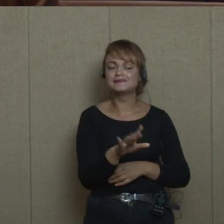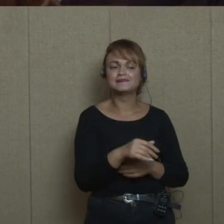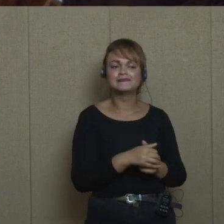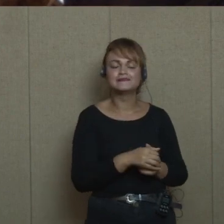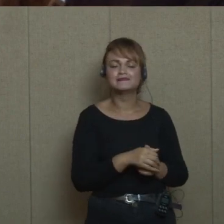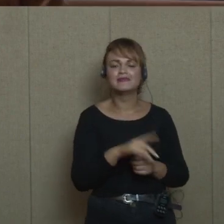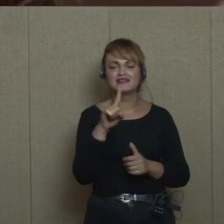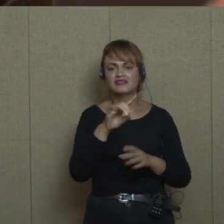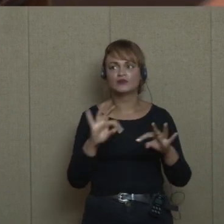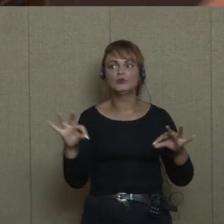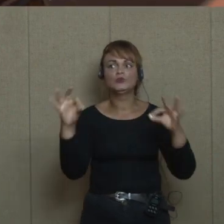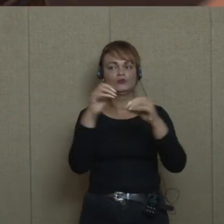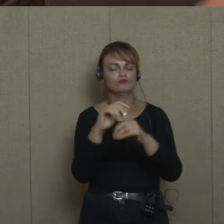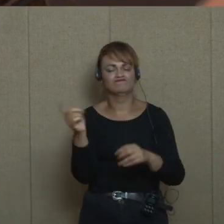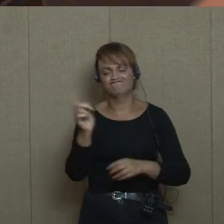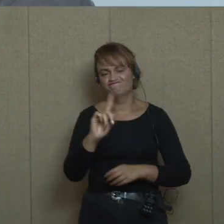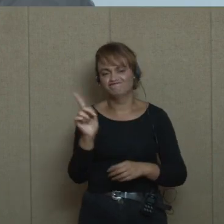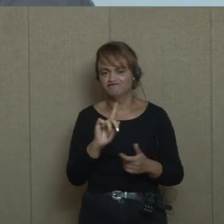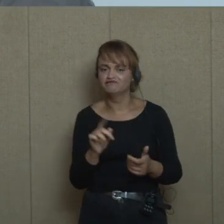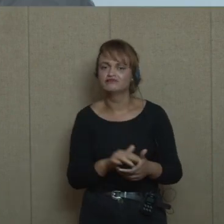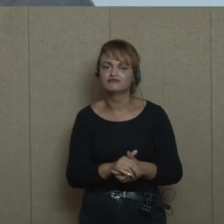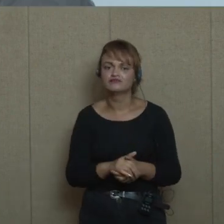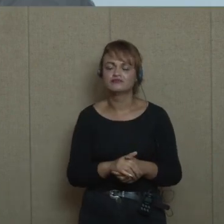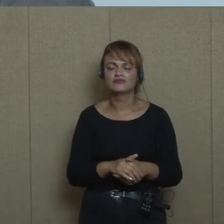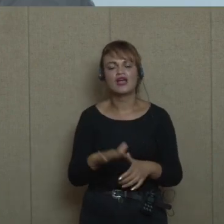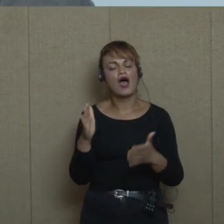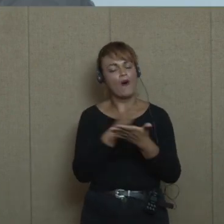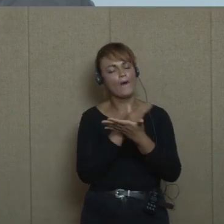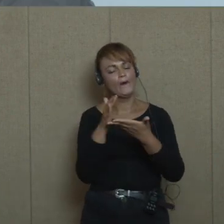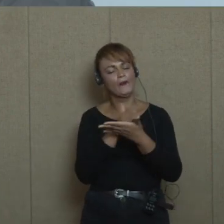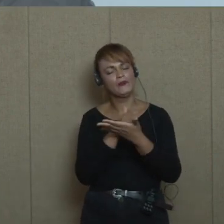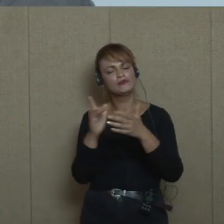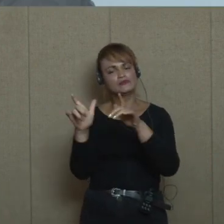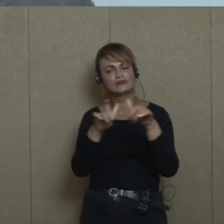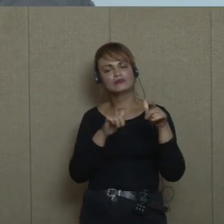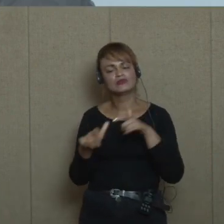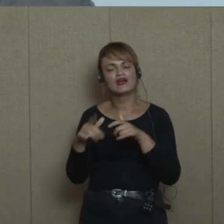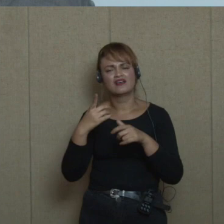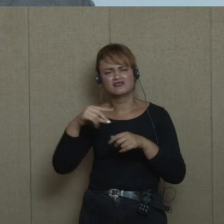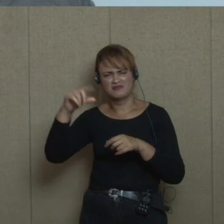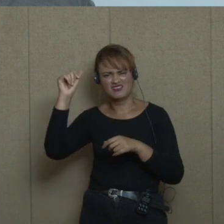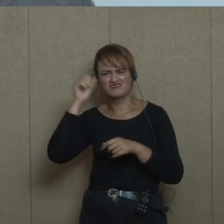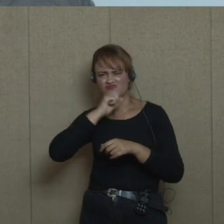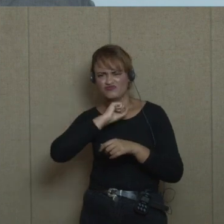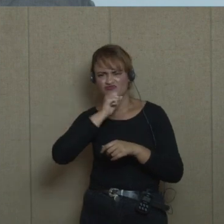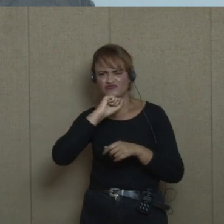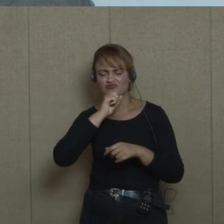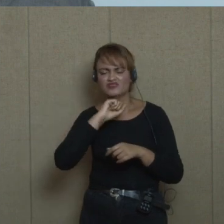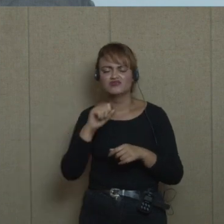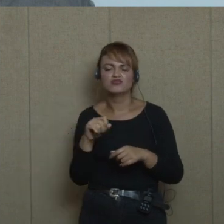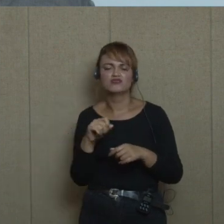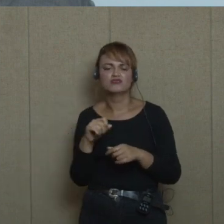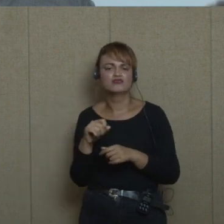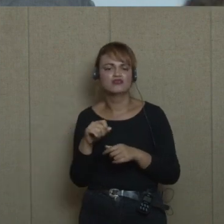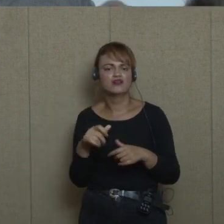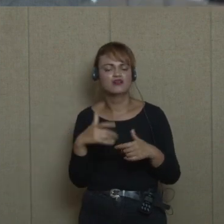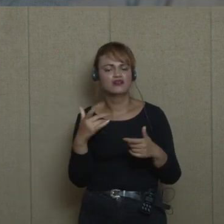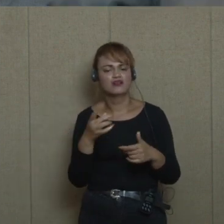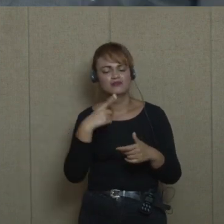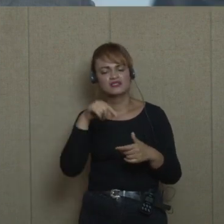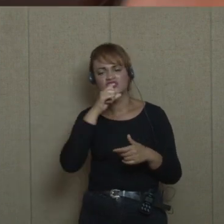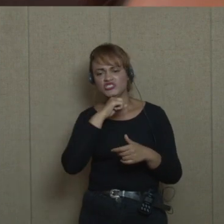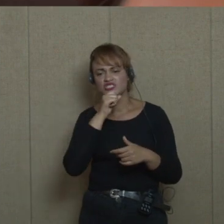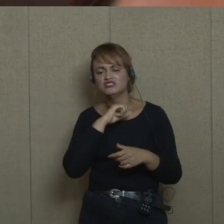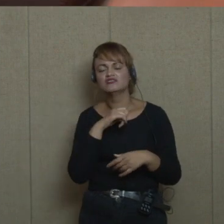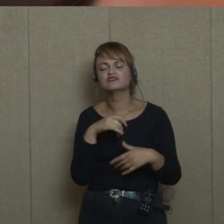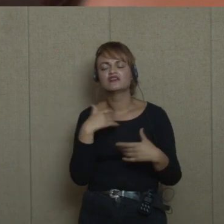everywhere. Em todos os lugares. Maybe the younger do feel it, alguns, but the oldest they still mais are antigas, too attached to their own. As mais antigas so,